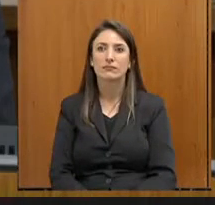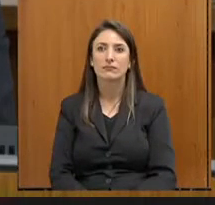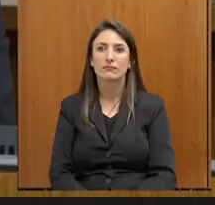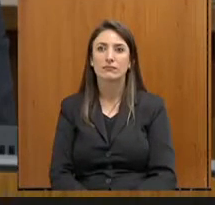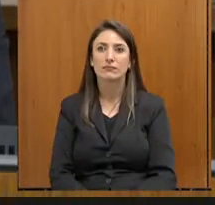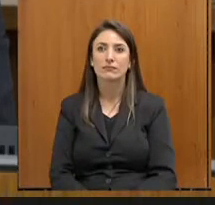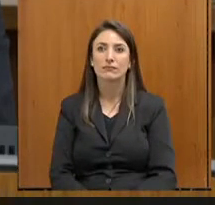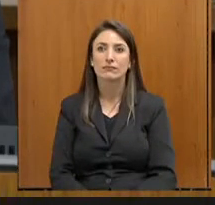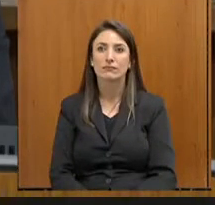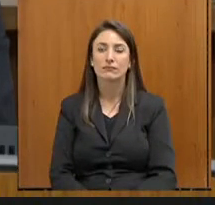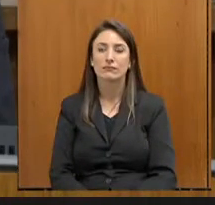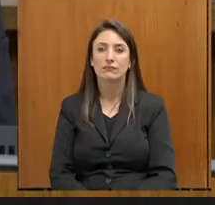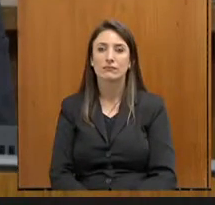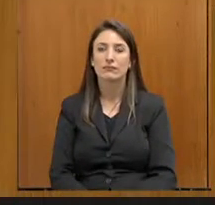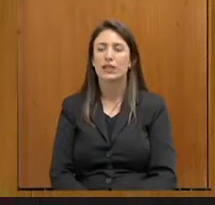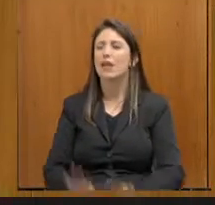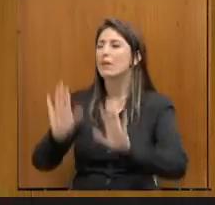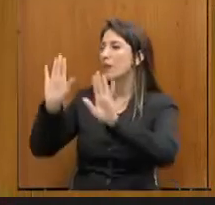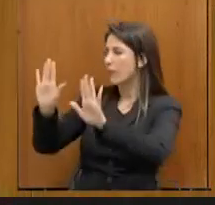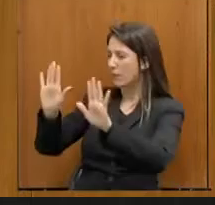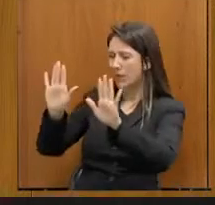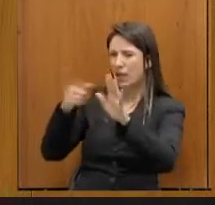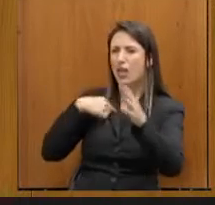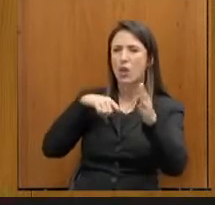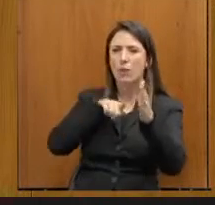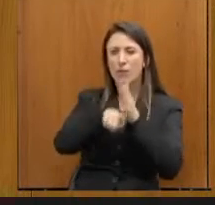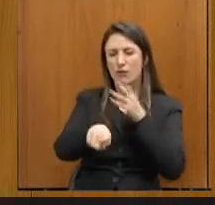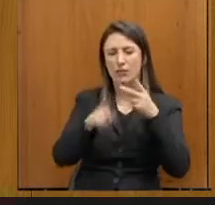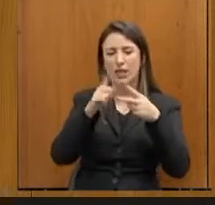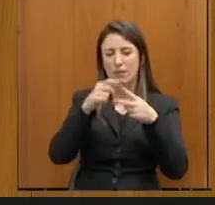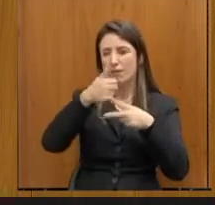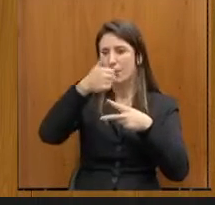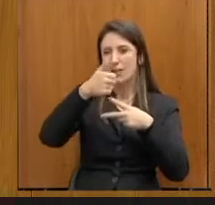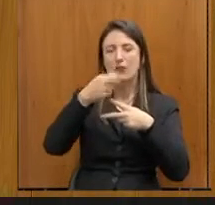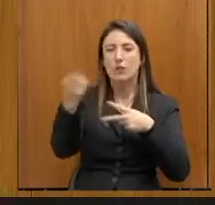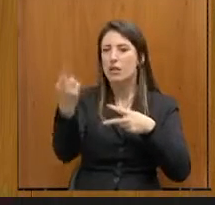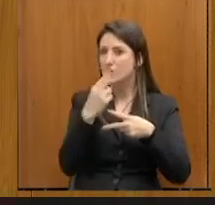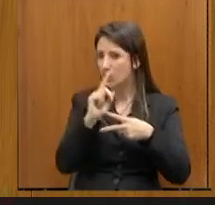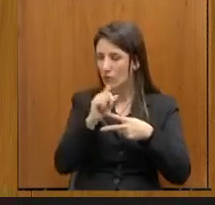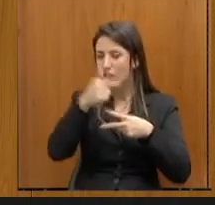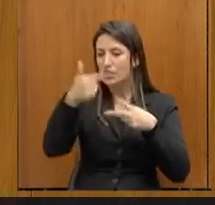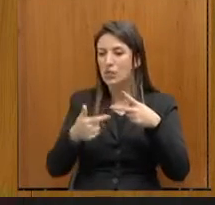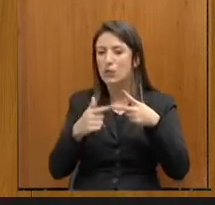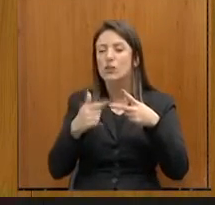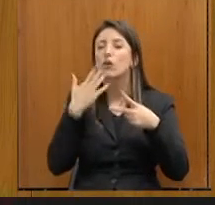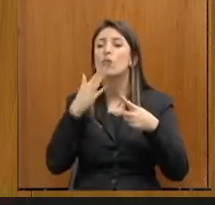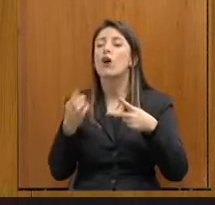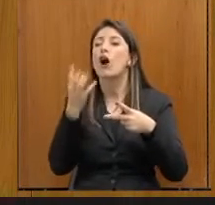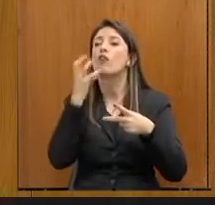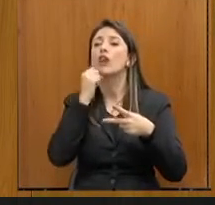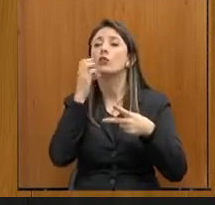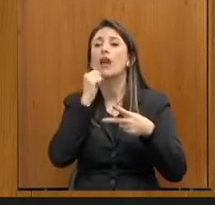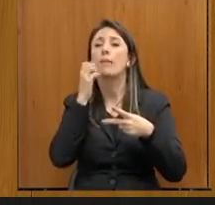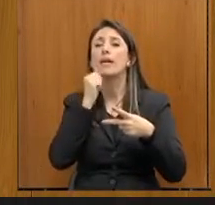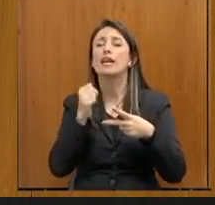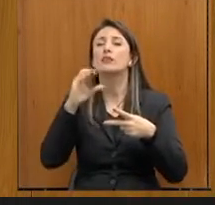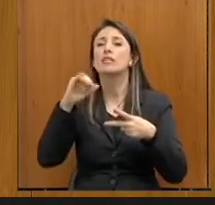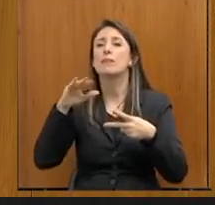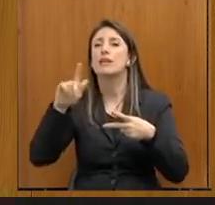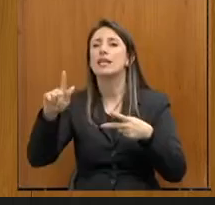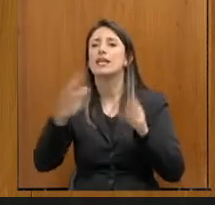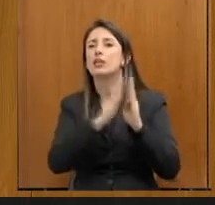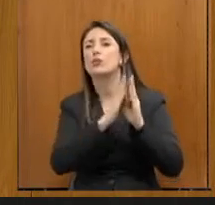o passo a palavra ele fez duas perguntas para ele a primeira não me respondeu a segunda qual foi o faturamento da Cemig durante a